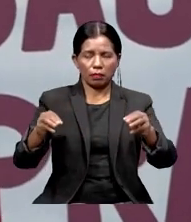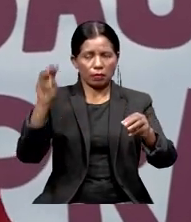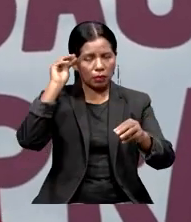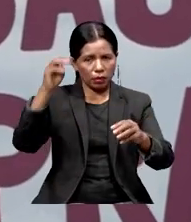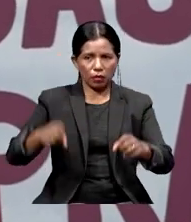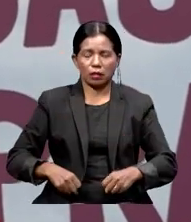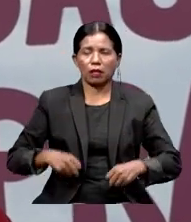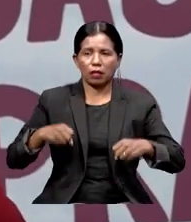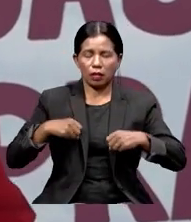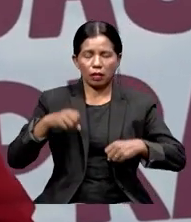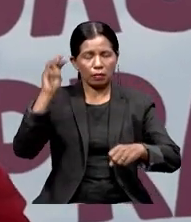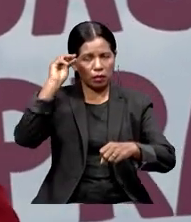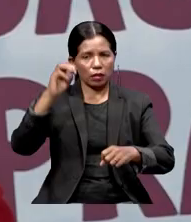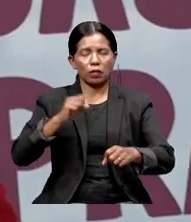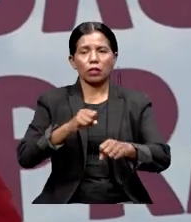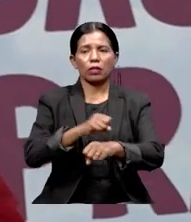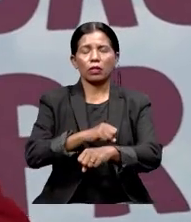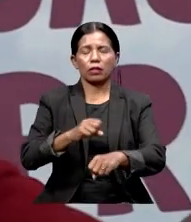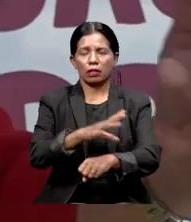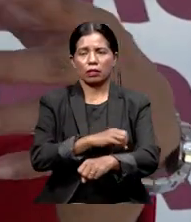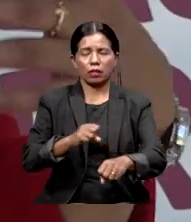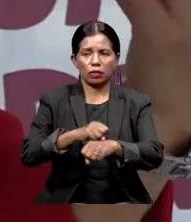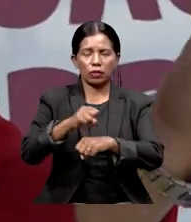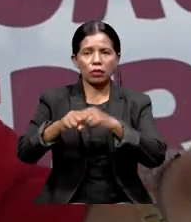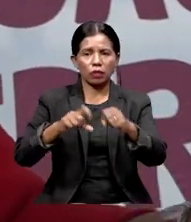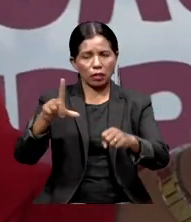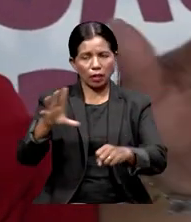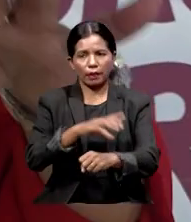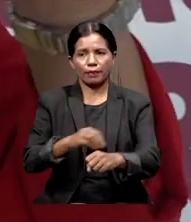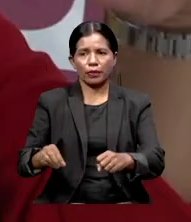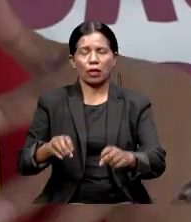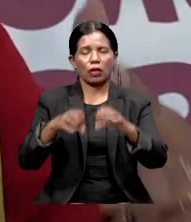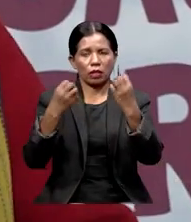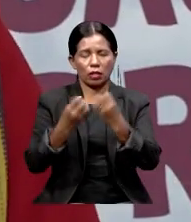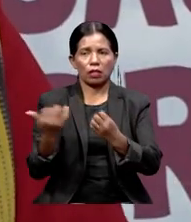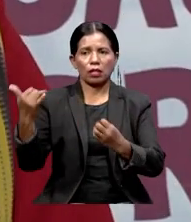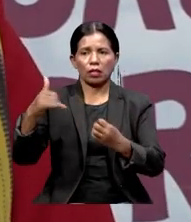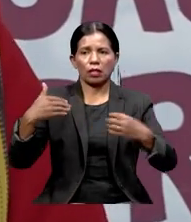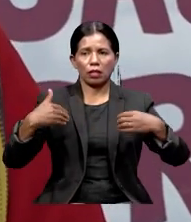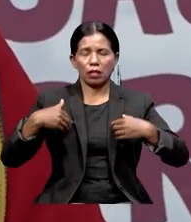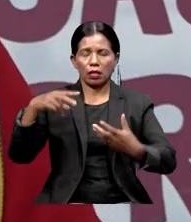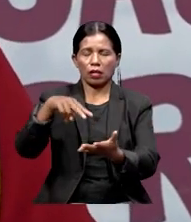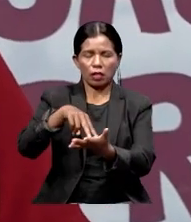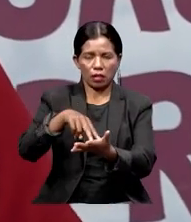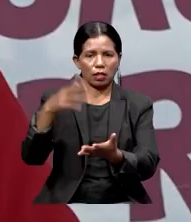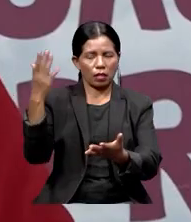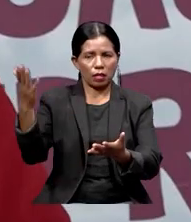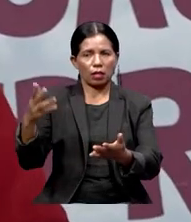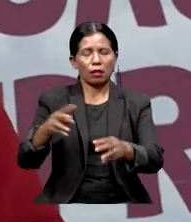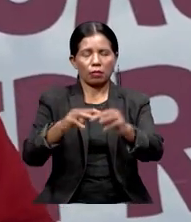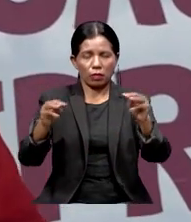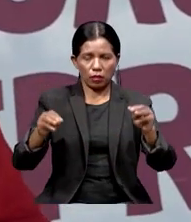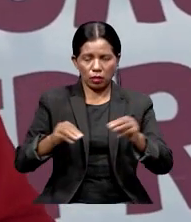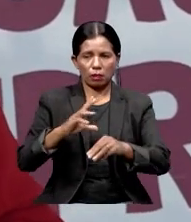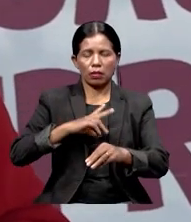minister sosial mayoria ba eko organisasi usah lebih ke iha establisi area do munisipi misalnya